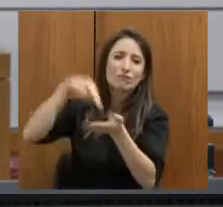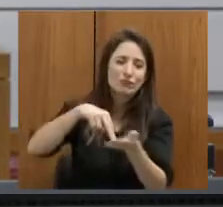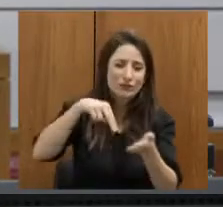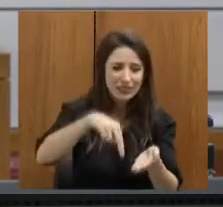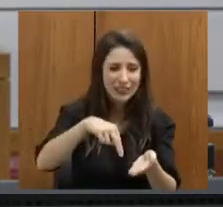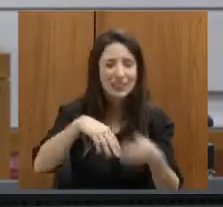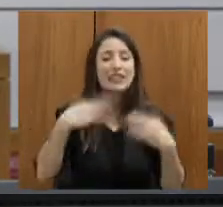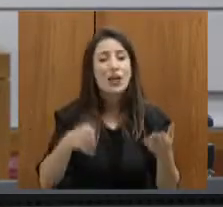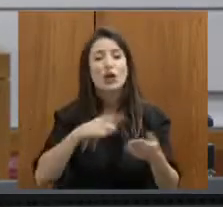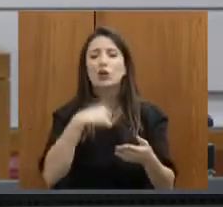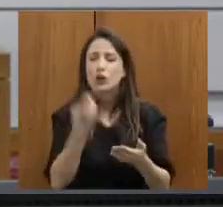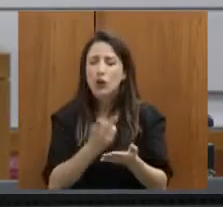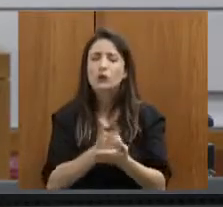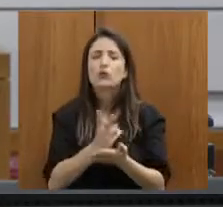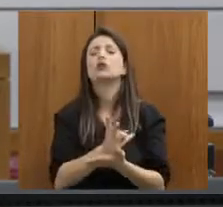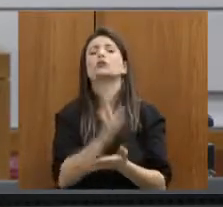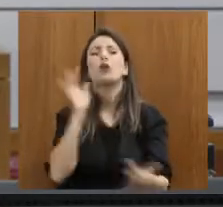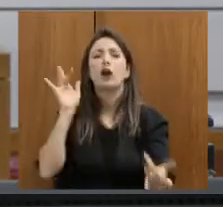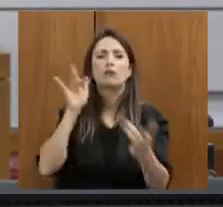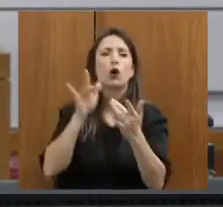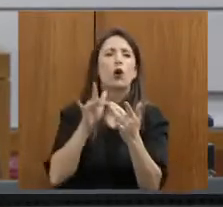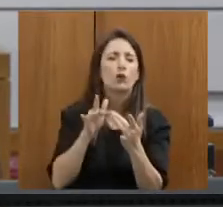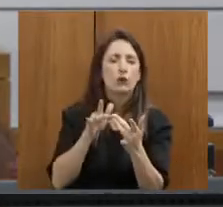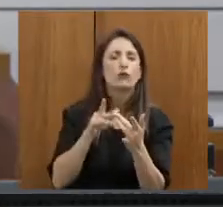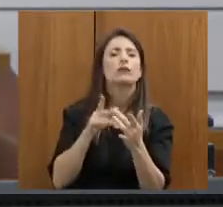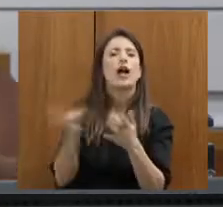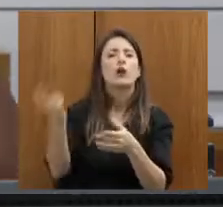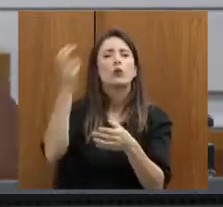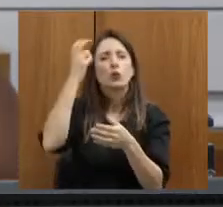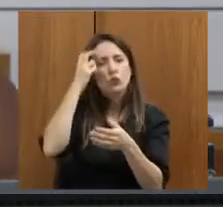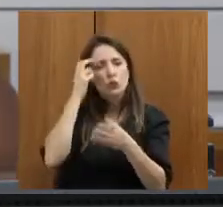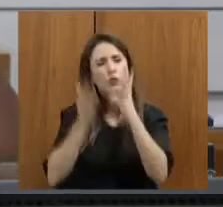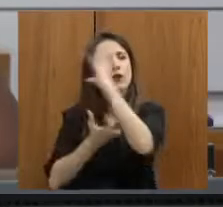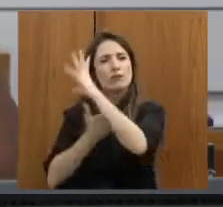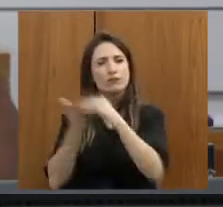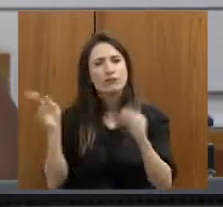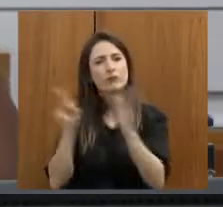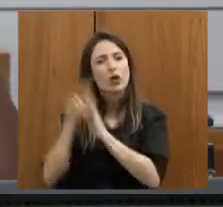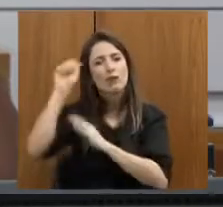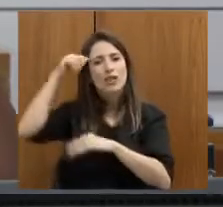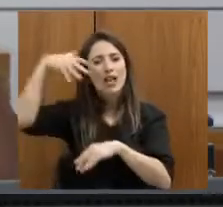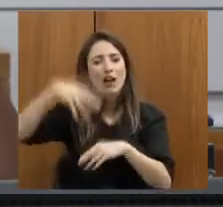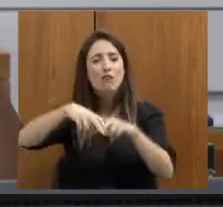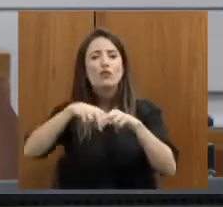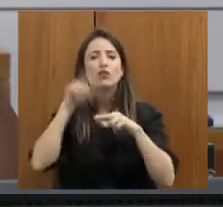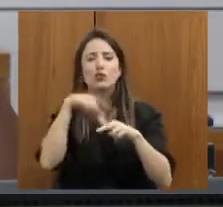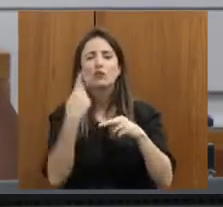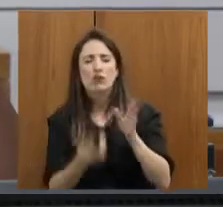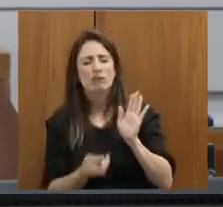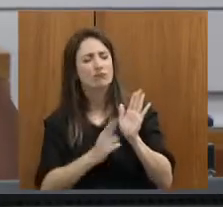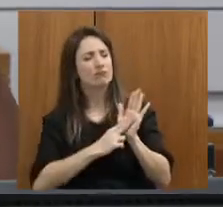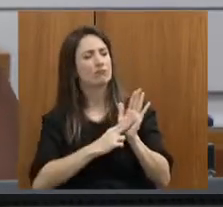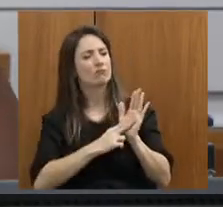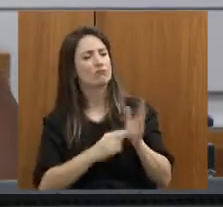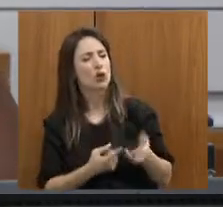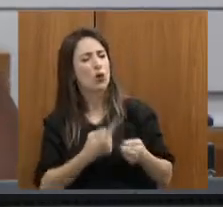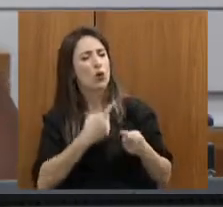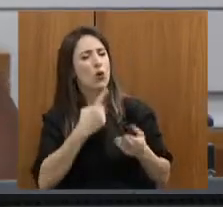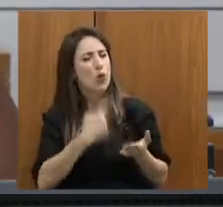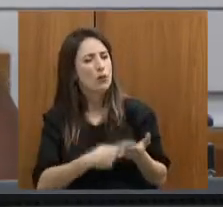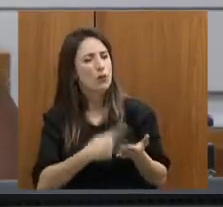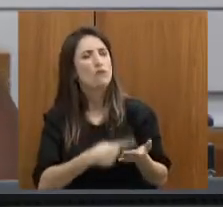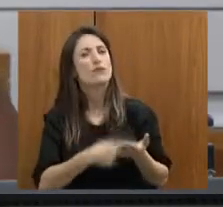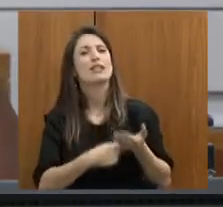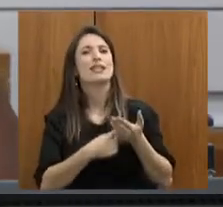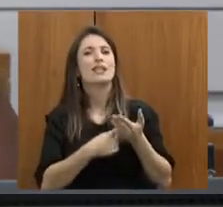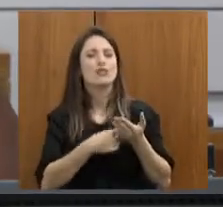continuo com a África é que a gente é Assumimos o compromisso de povos tradicionais de matriz africana a partir